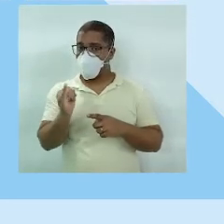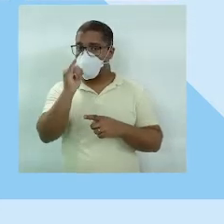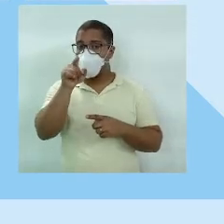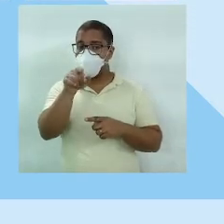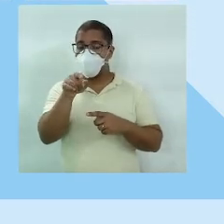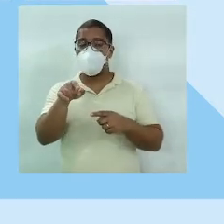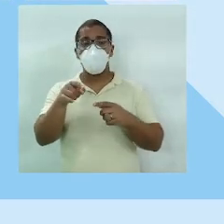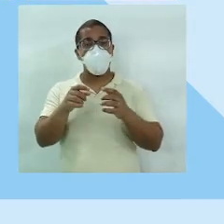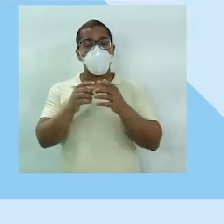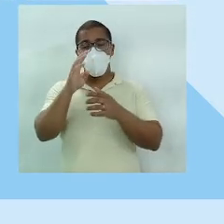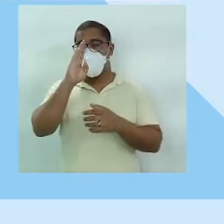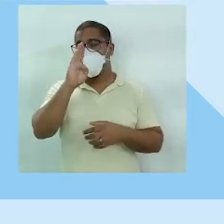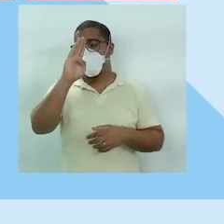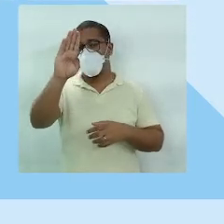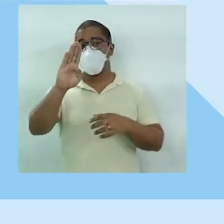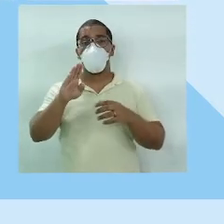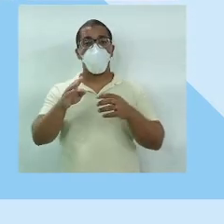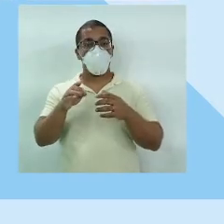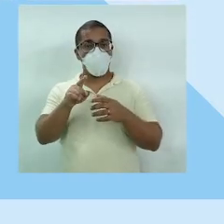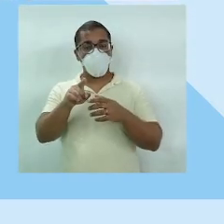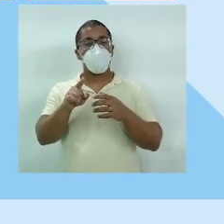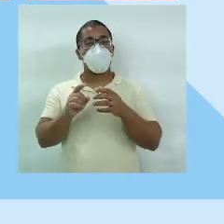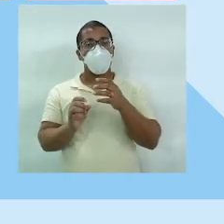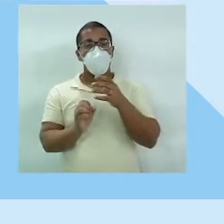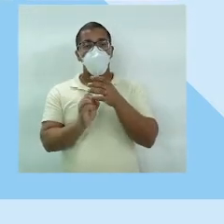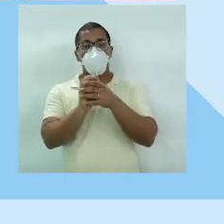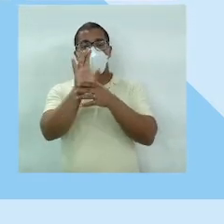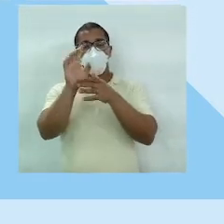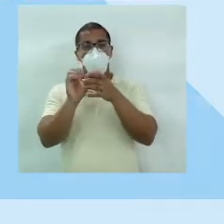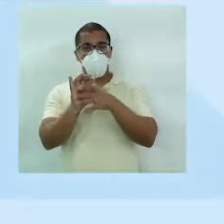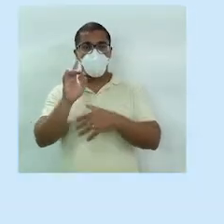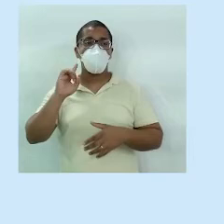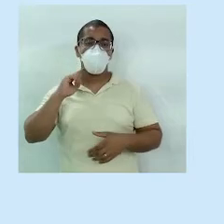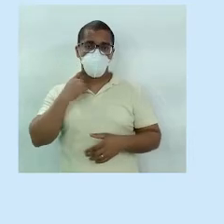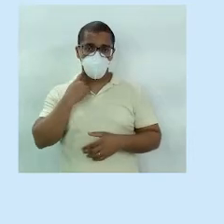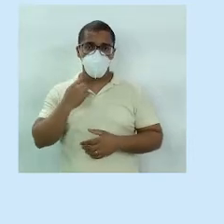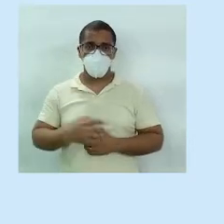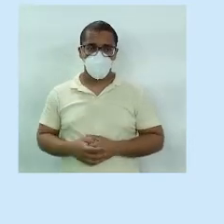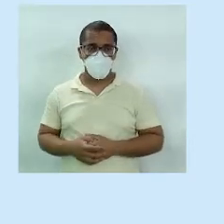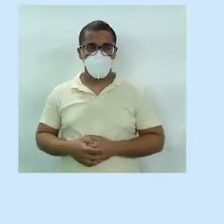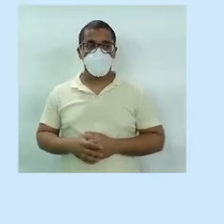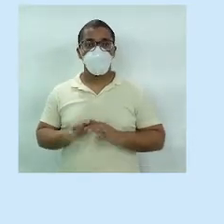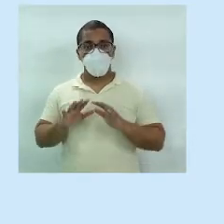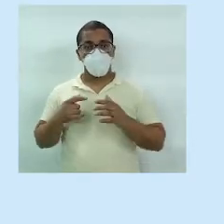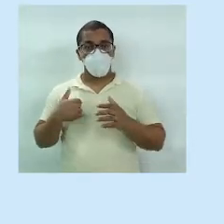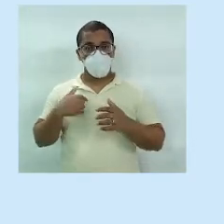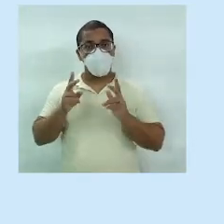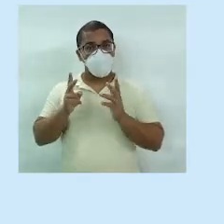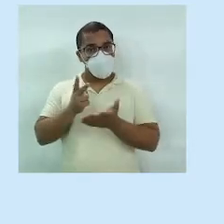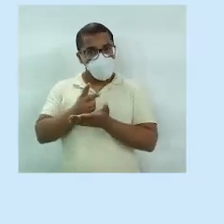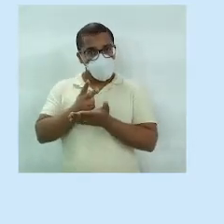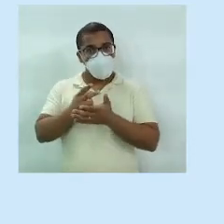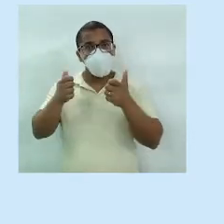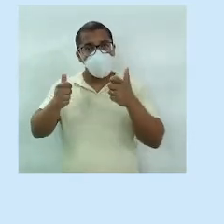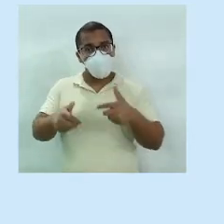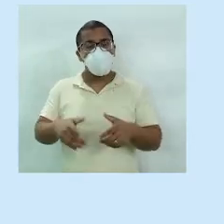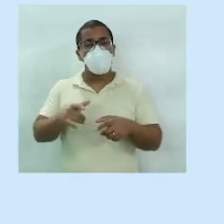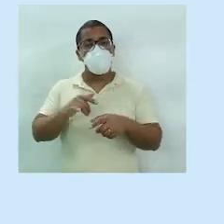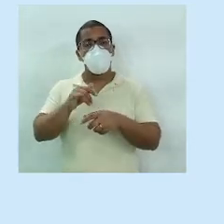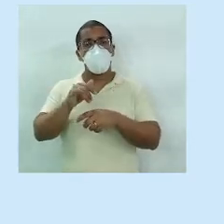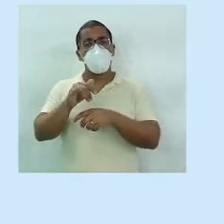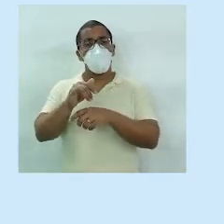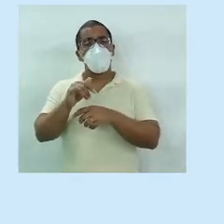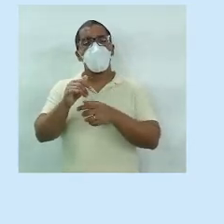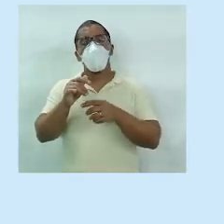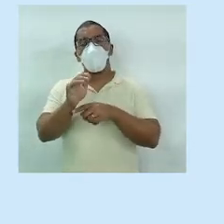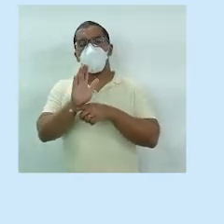gases do efeito estufa. Estudantes, como sempre falo, dê uma olhadinha nos vídeos do Educapé,